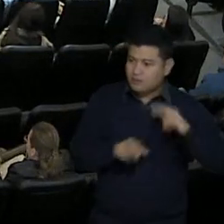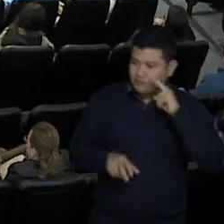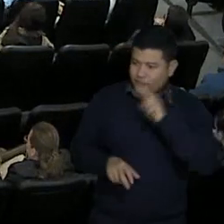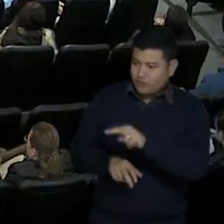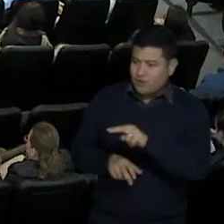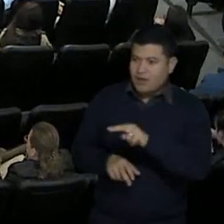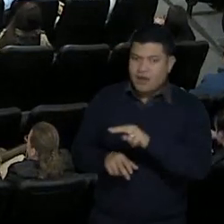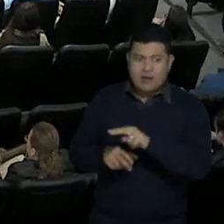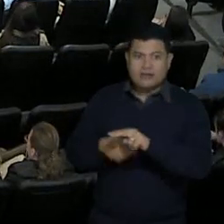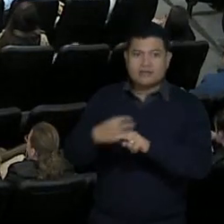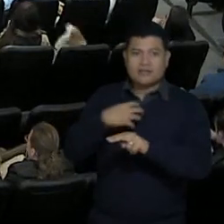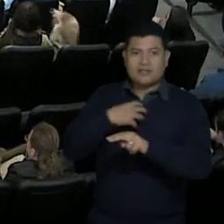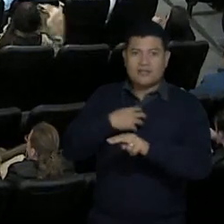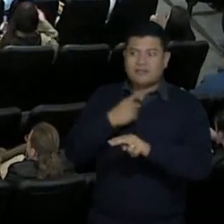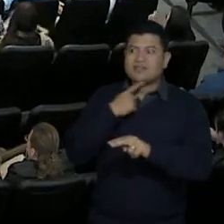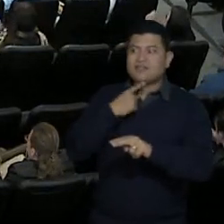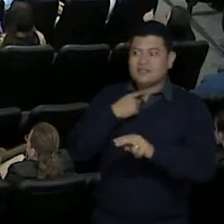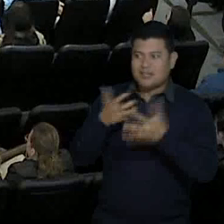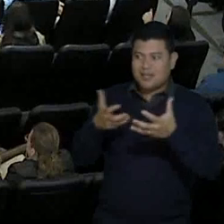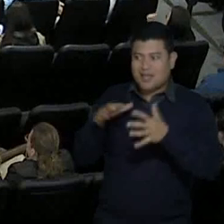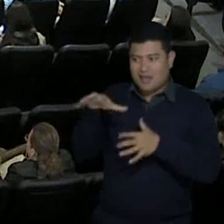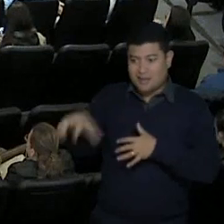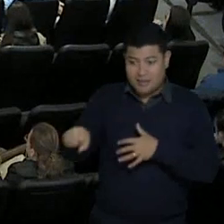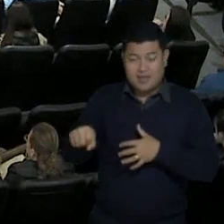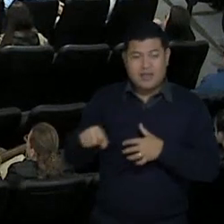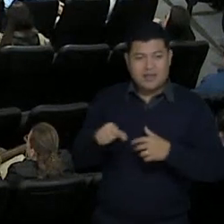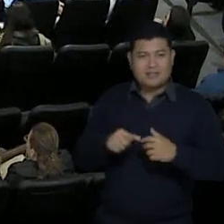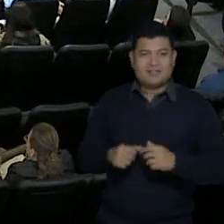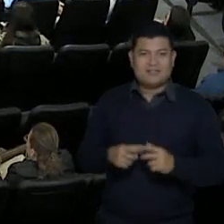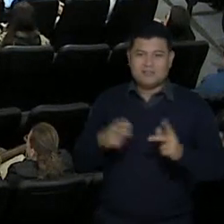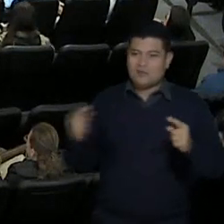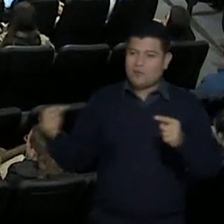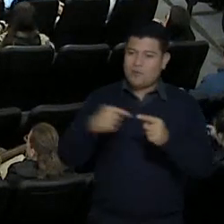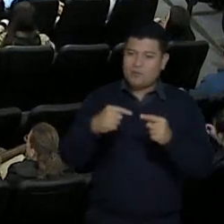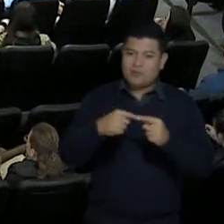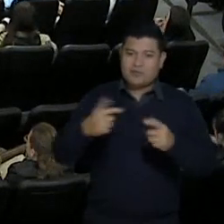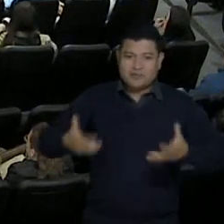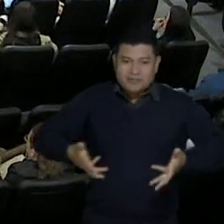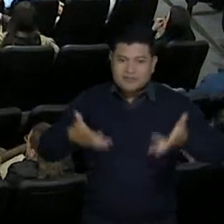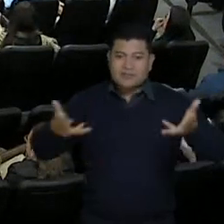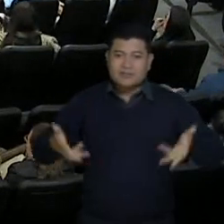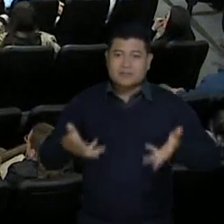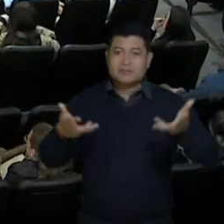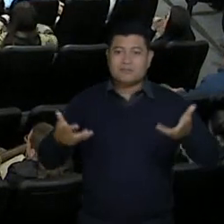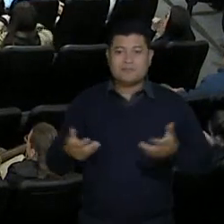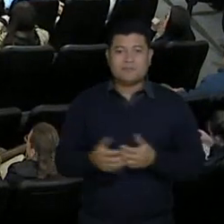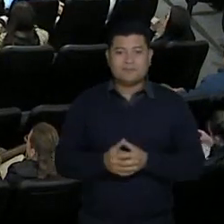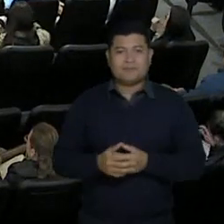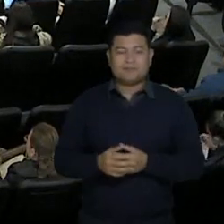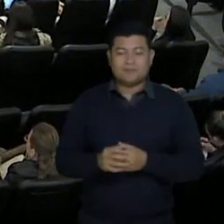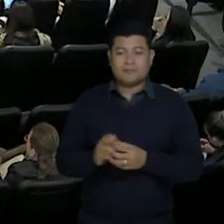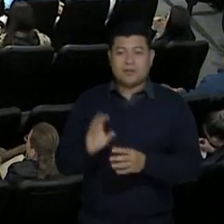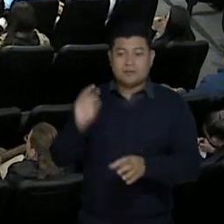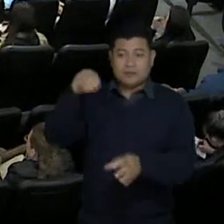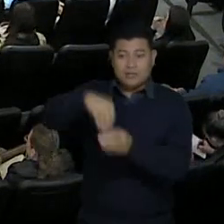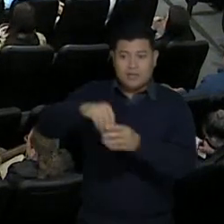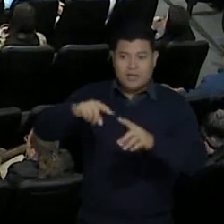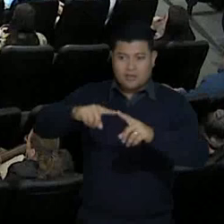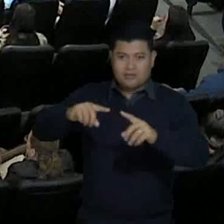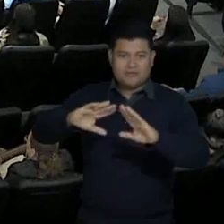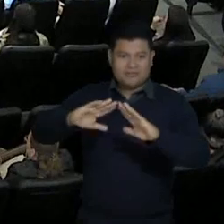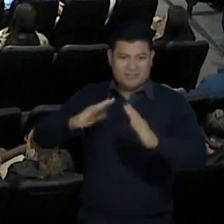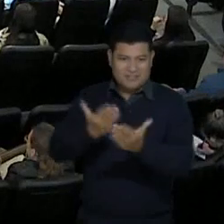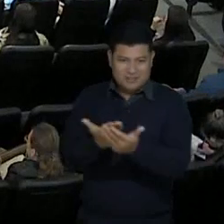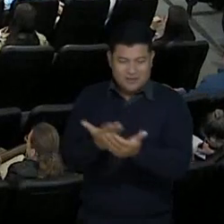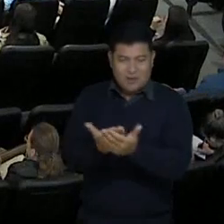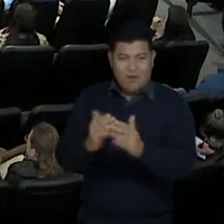motivação e a aprendizagem lá na sala de aula acontece da mesma forma nós temos meio nós temos que